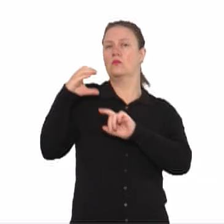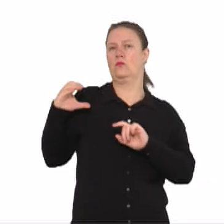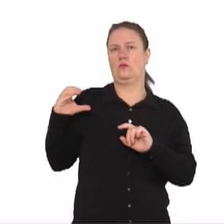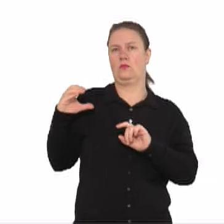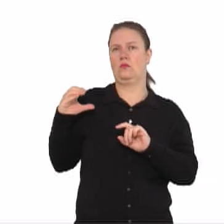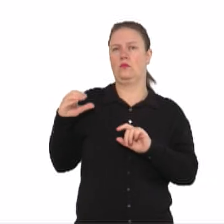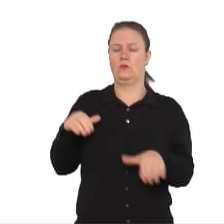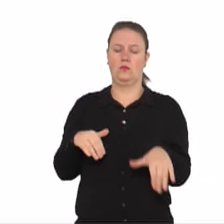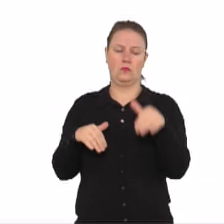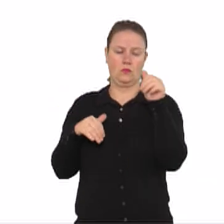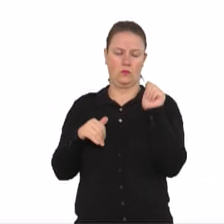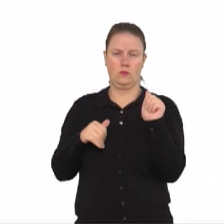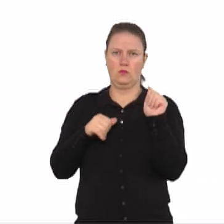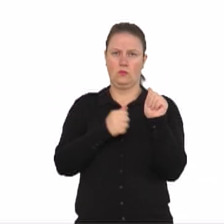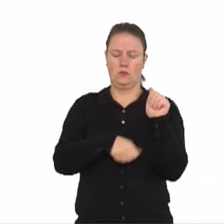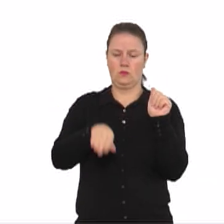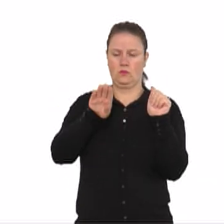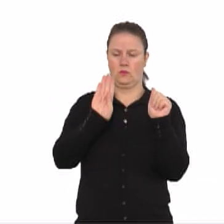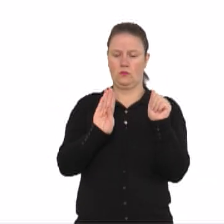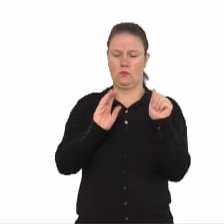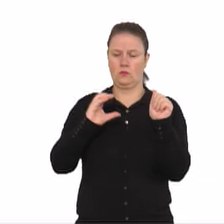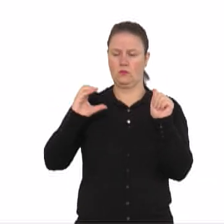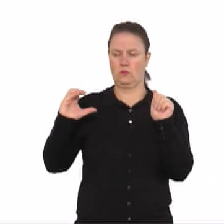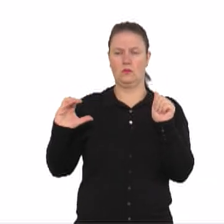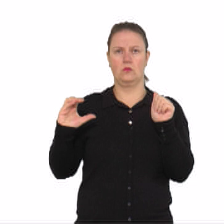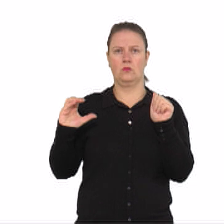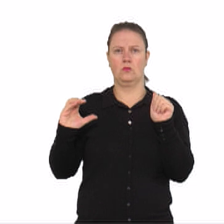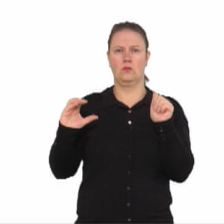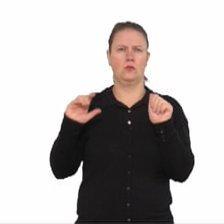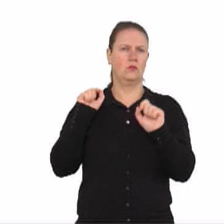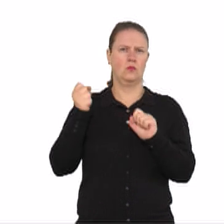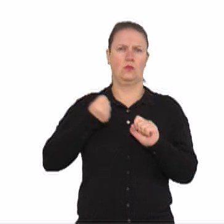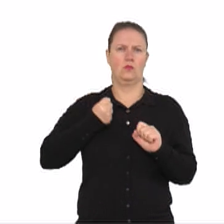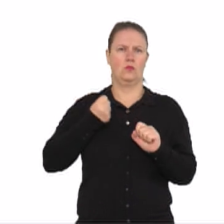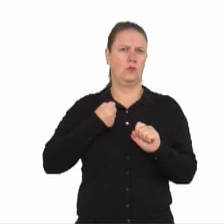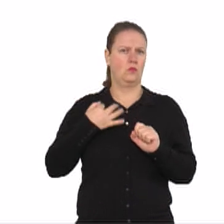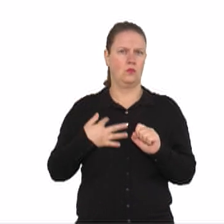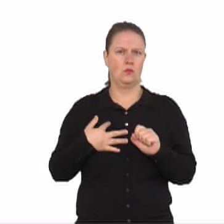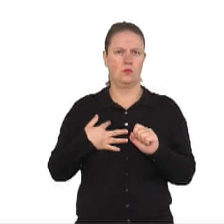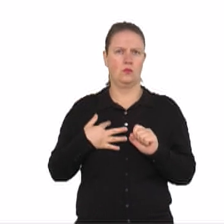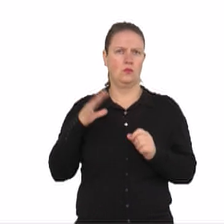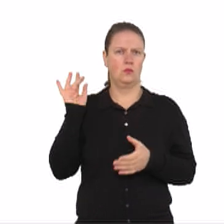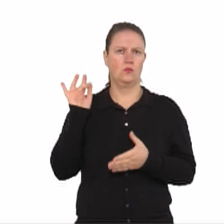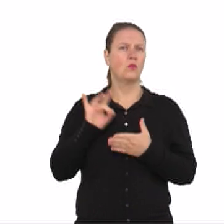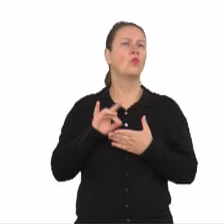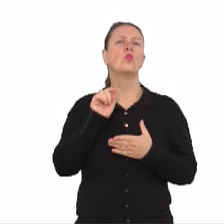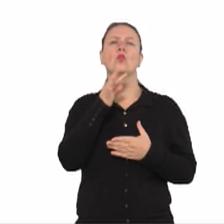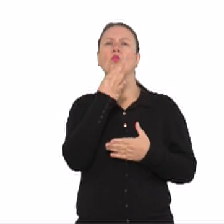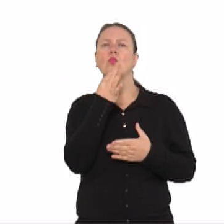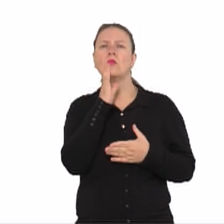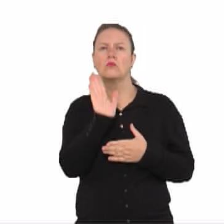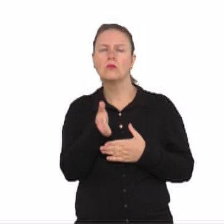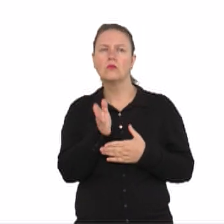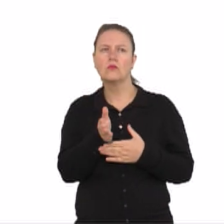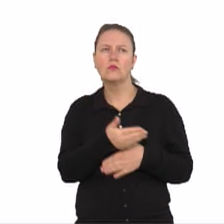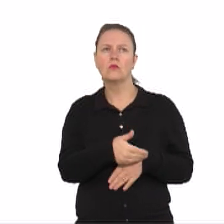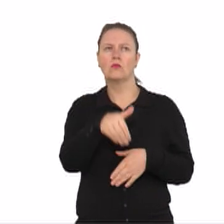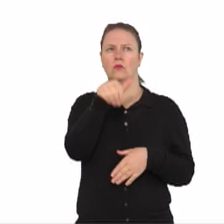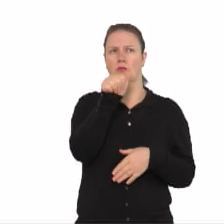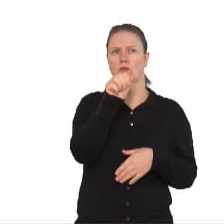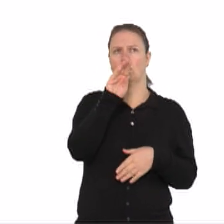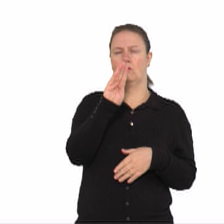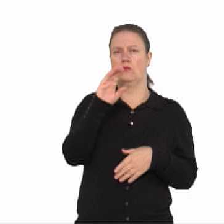onde a, b e c são números reais conhecidos. Os coeficientes a, b e c